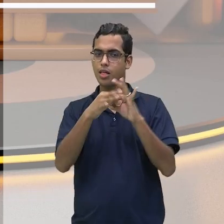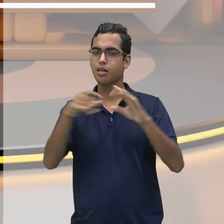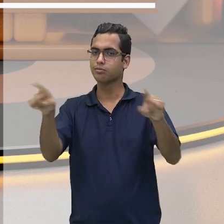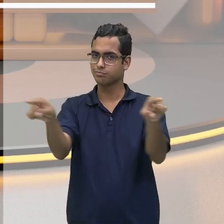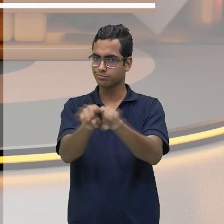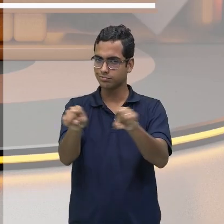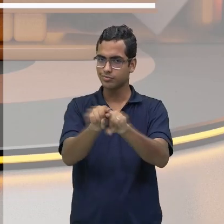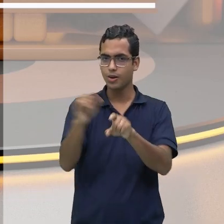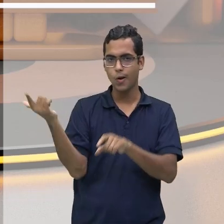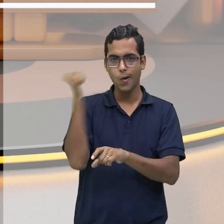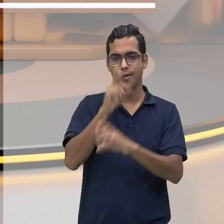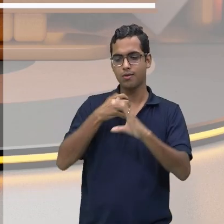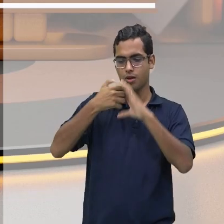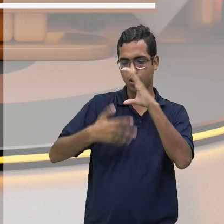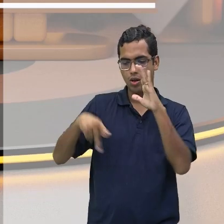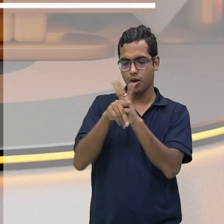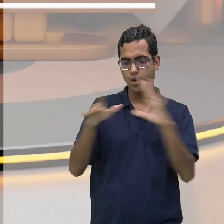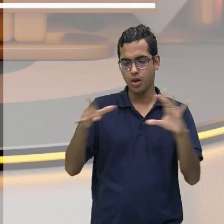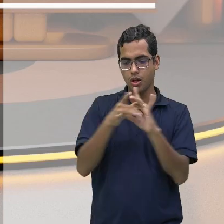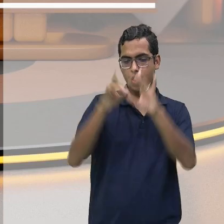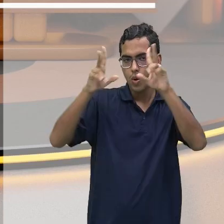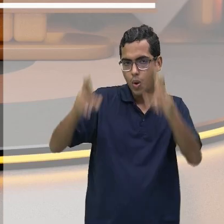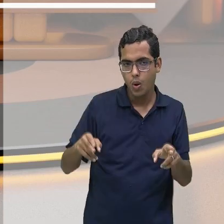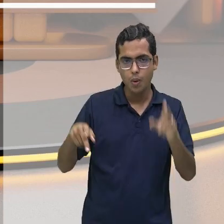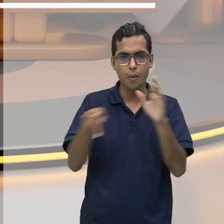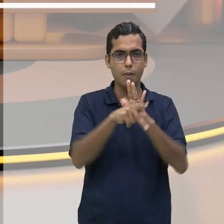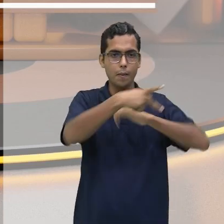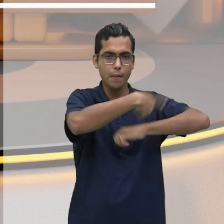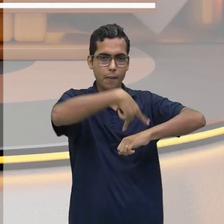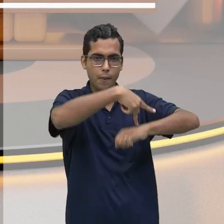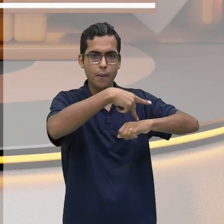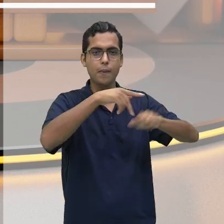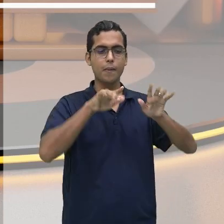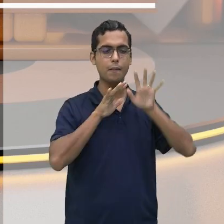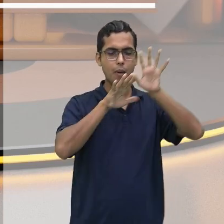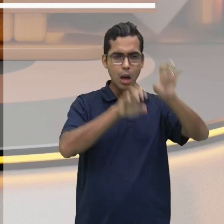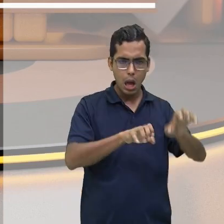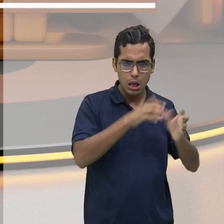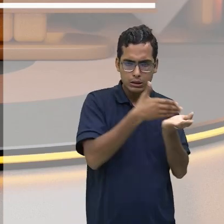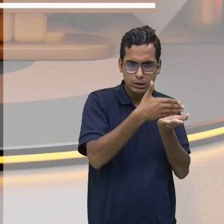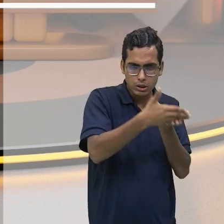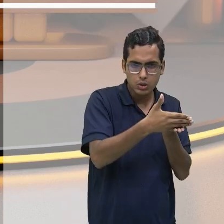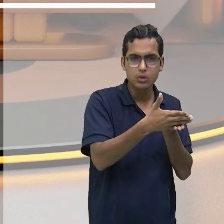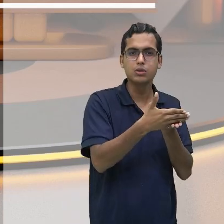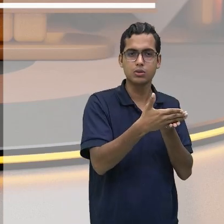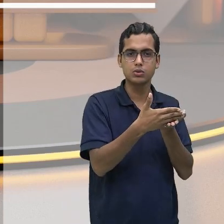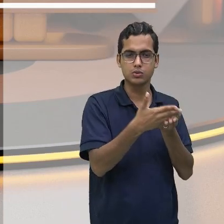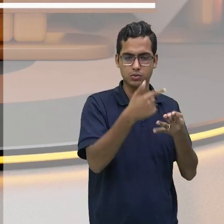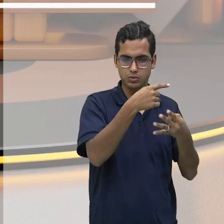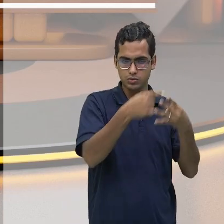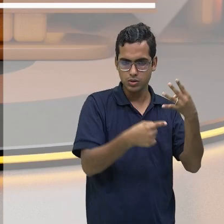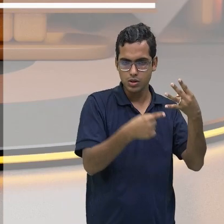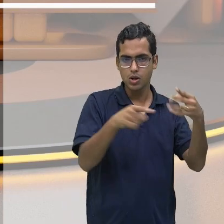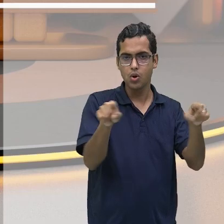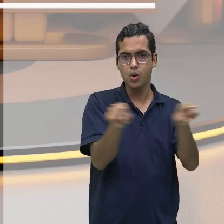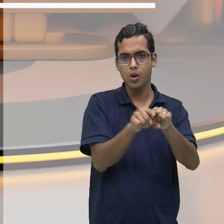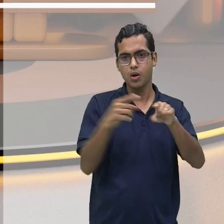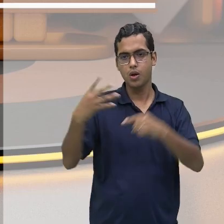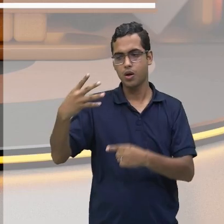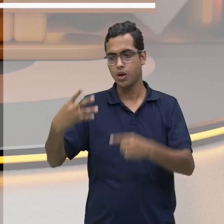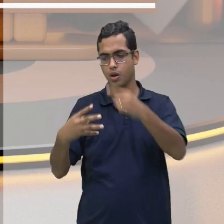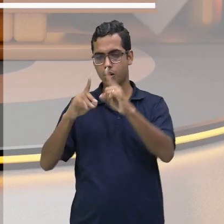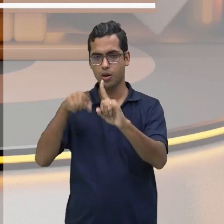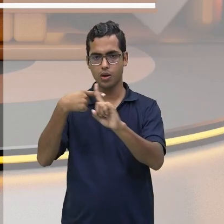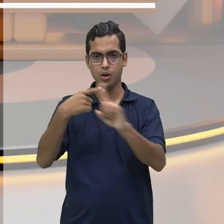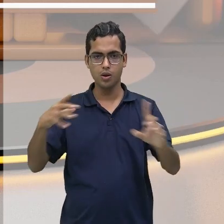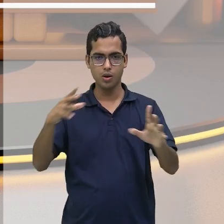as mesmas características que os países que integravam ali o início dos tigres asiáticos, tá? E é o que